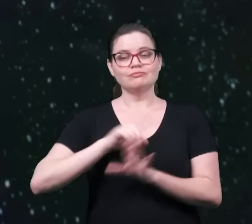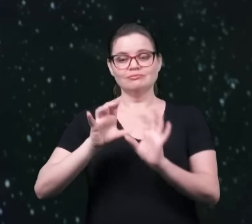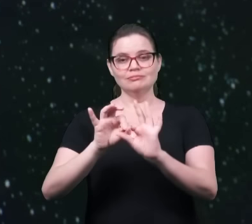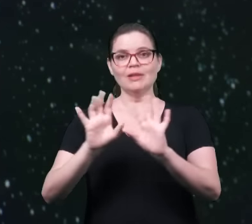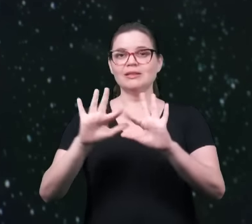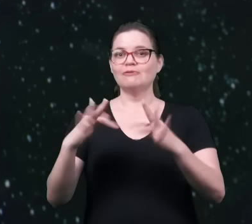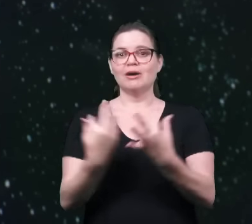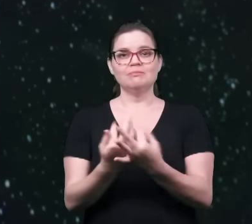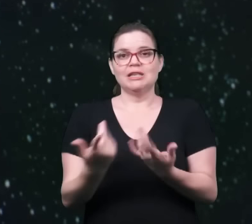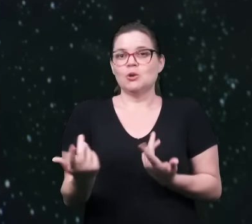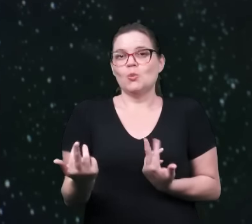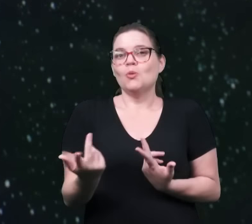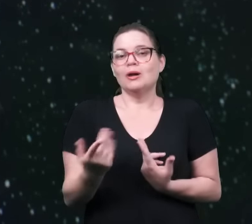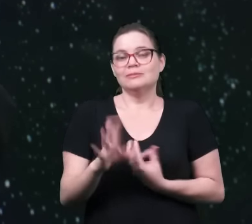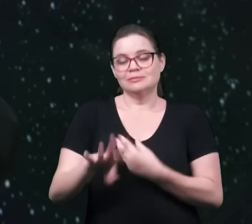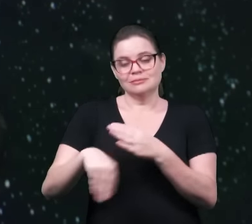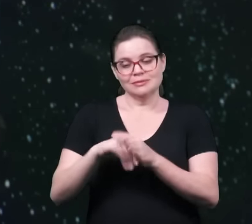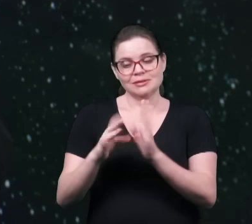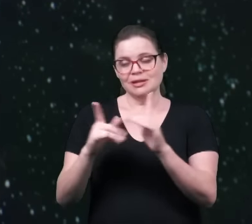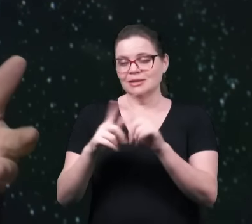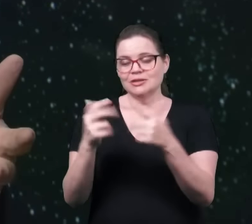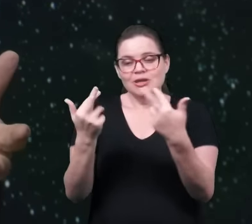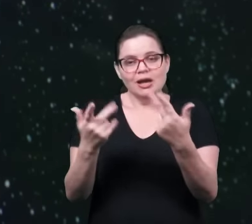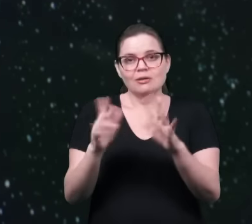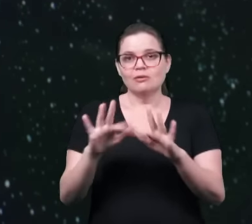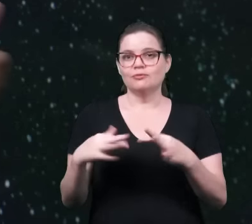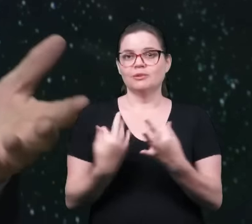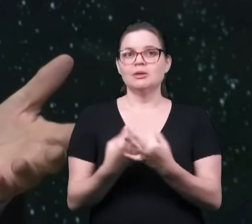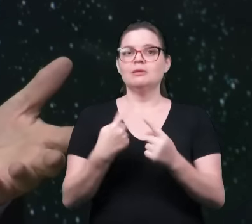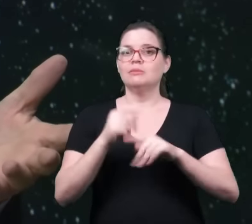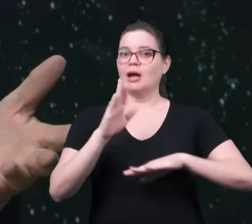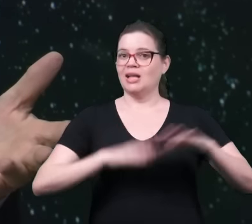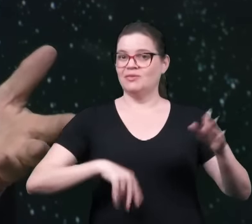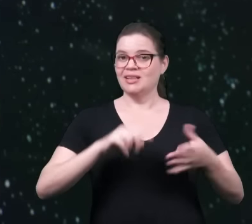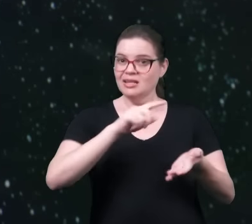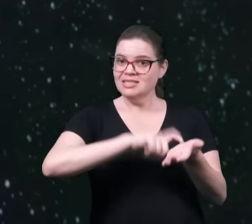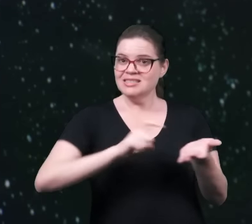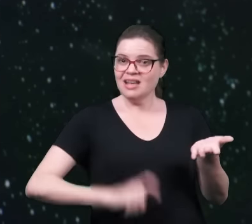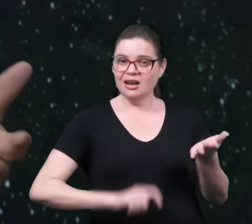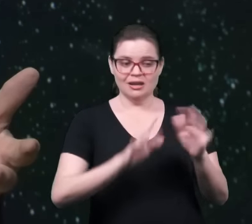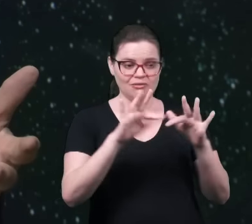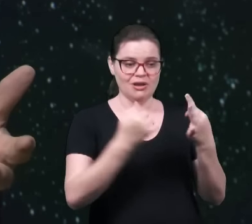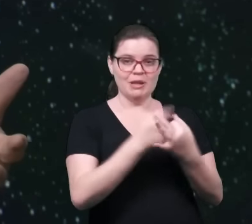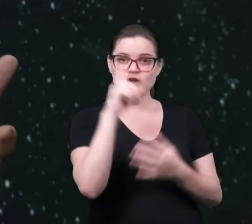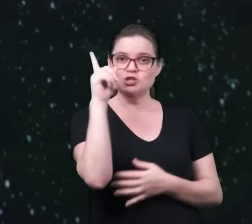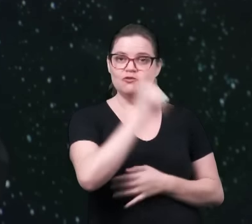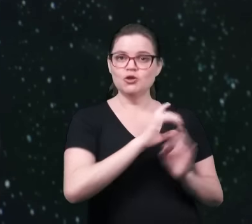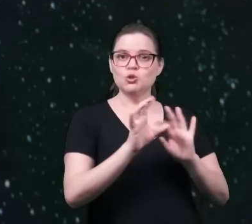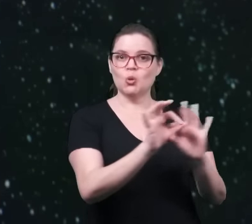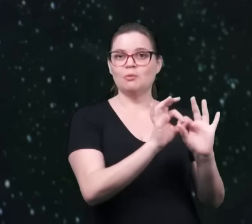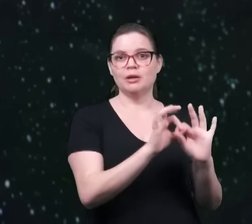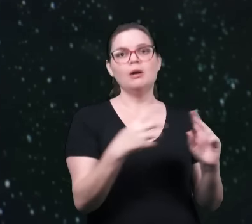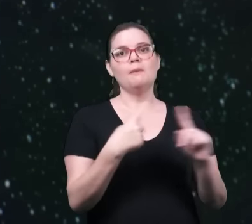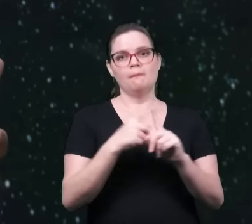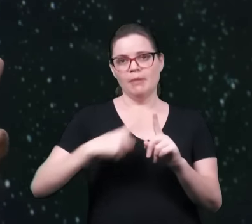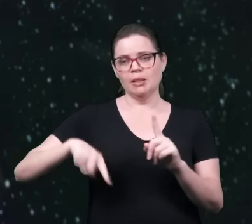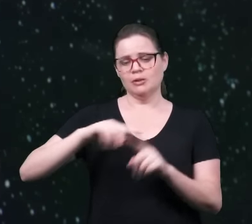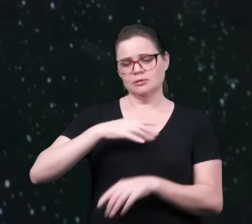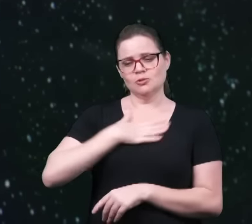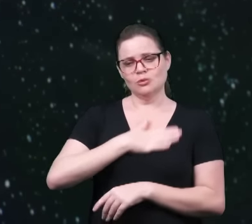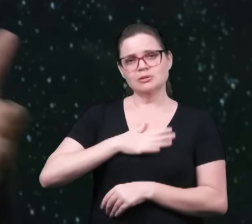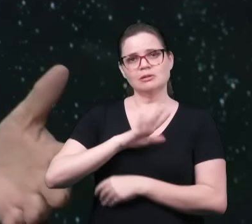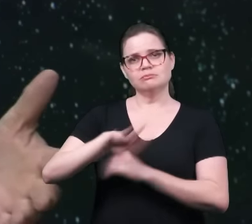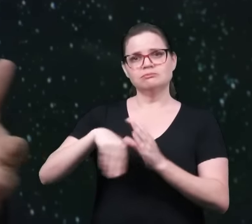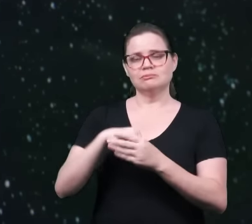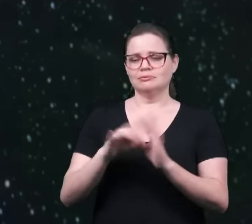nossos dias, até a família sanguínea é até difícil. Mas nós temos uma família, né? Nós temos o prazer de estar junto na